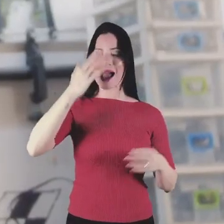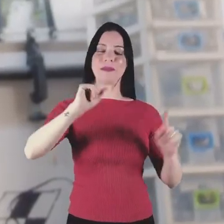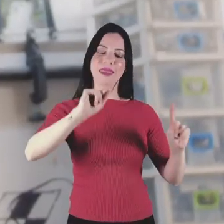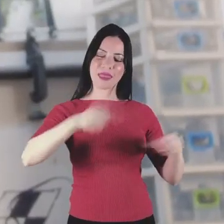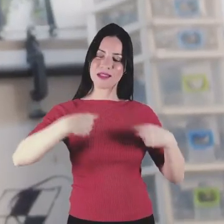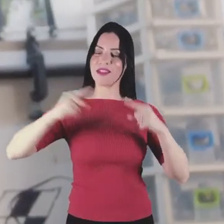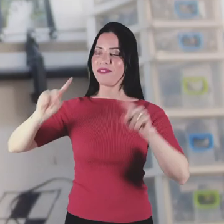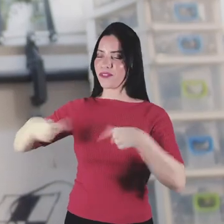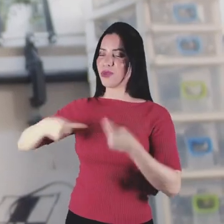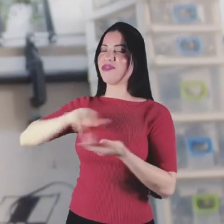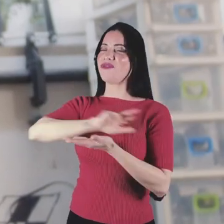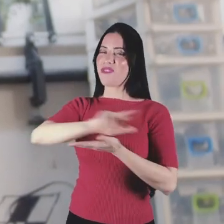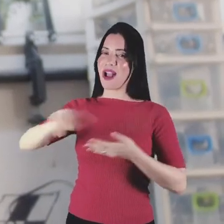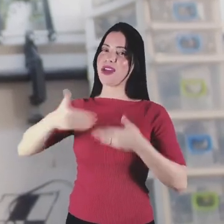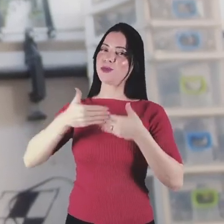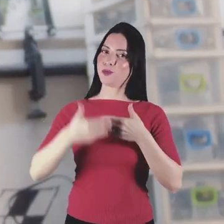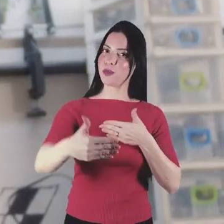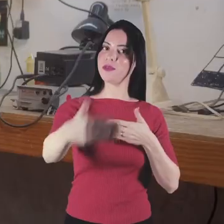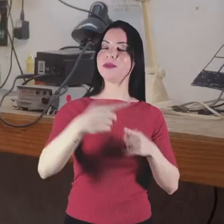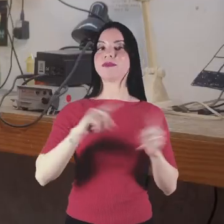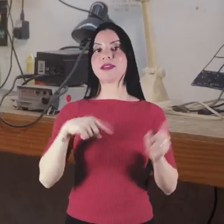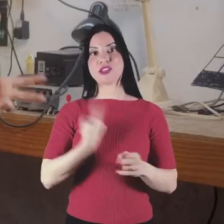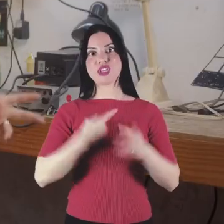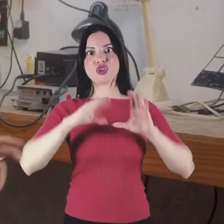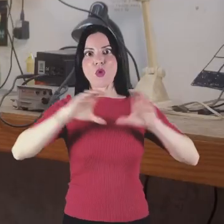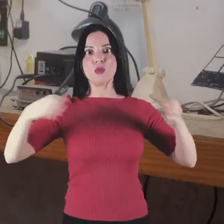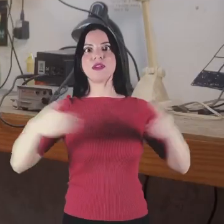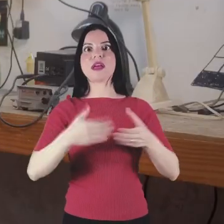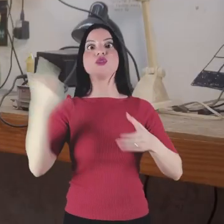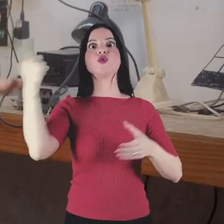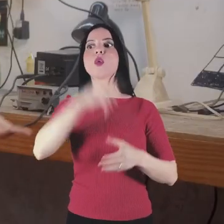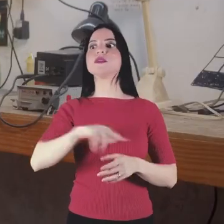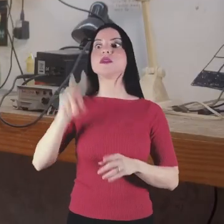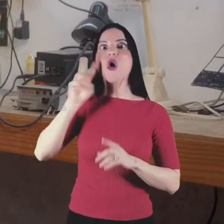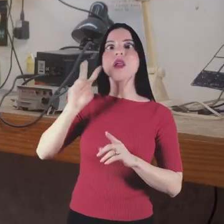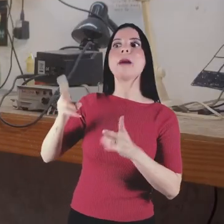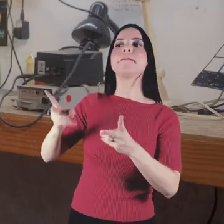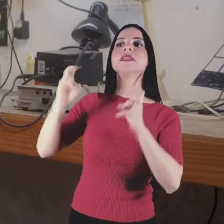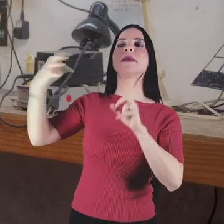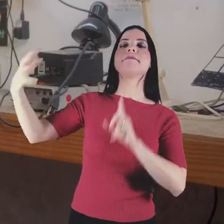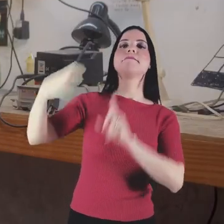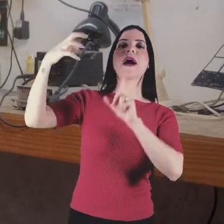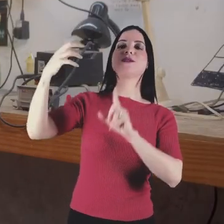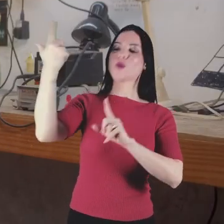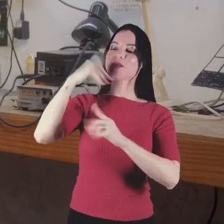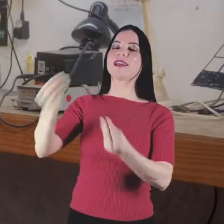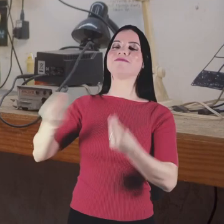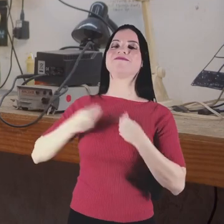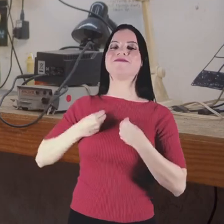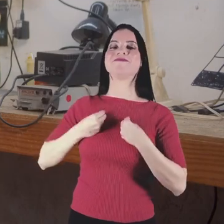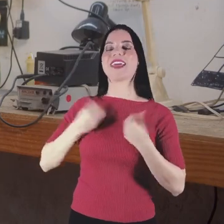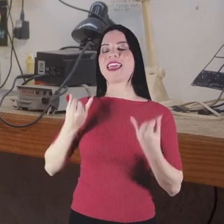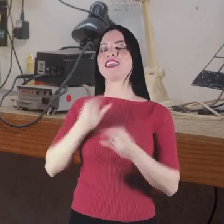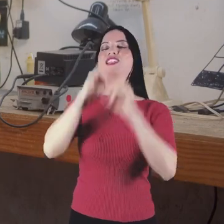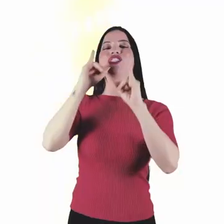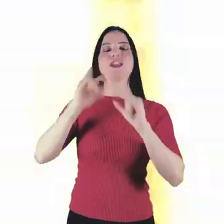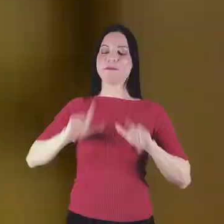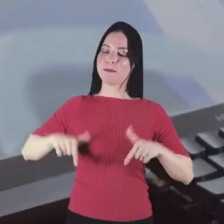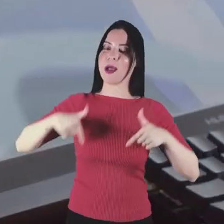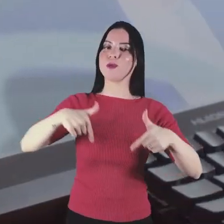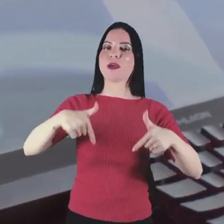desafios ainda por vir, mas ao mesmo tempo a nossa comunidade olhar esse impacto que é possível nos energiza a